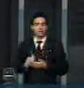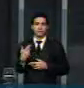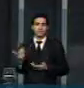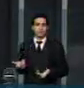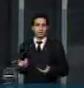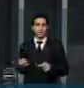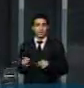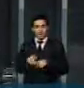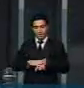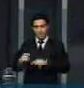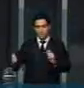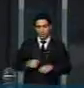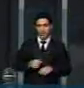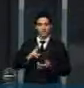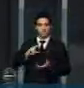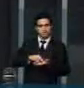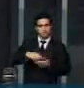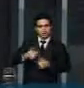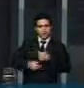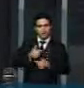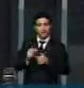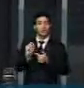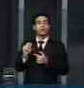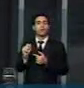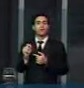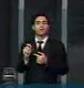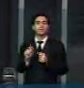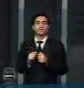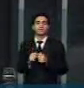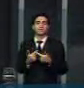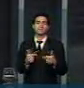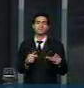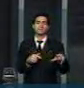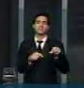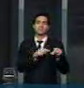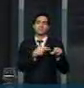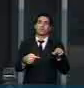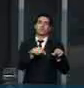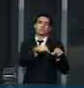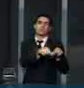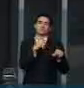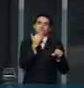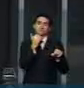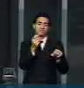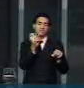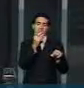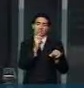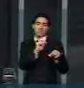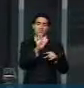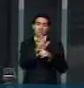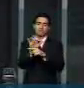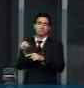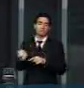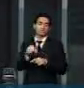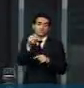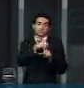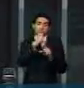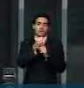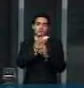seus potenciais com projetos que pouco têm a oferecer à sociedade.